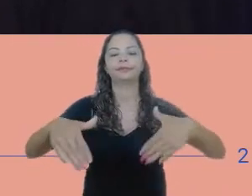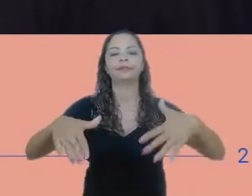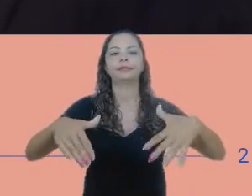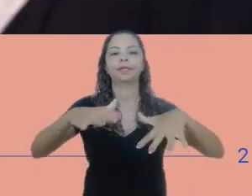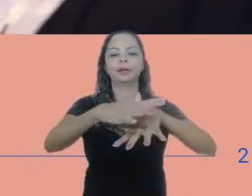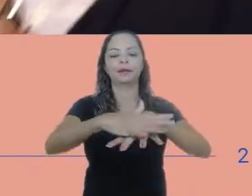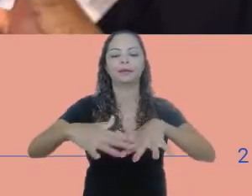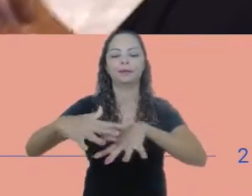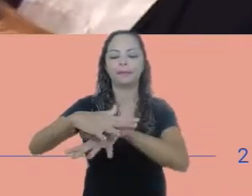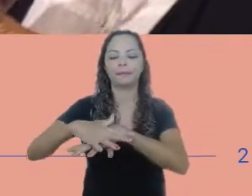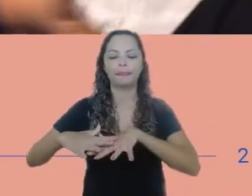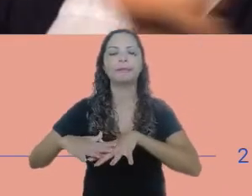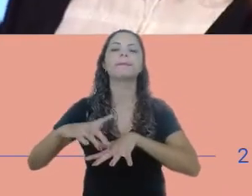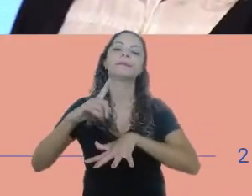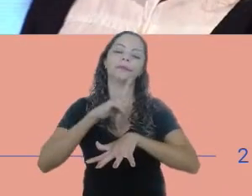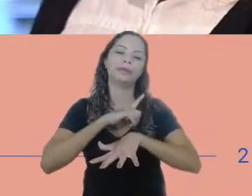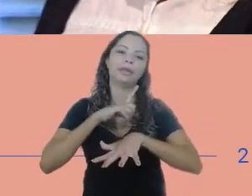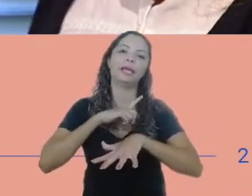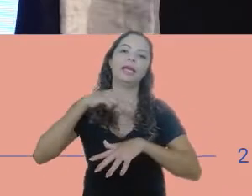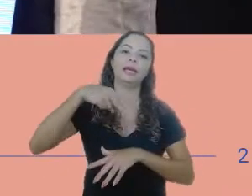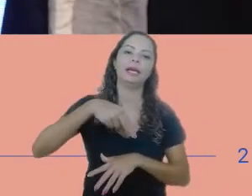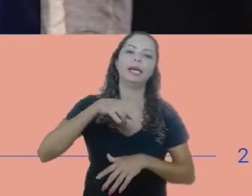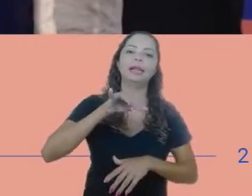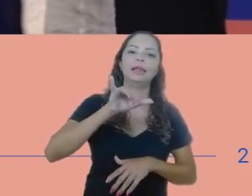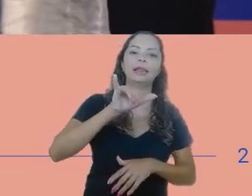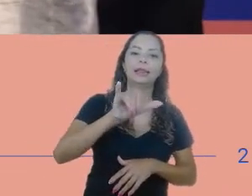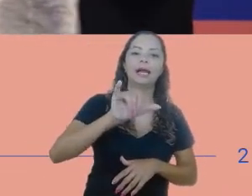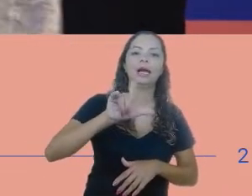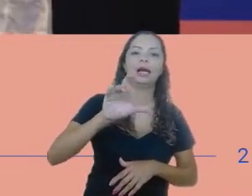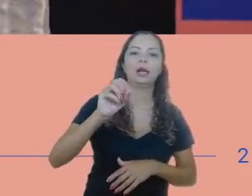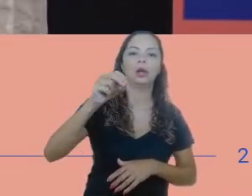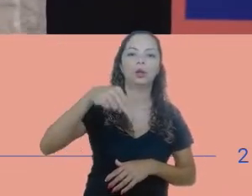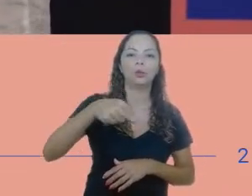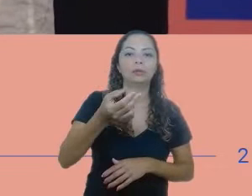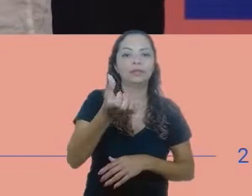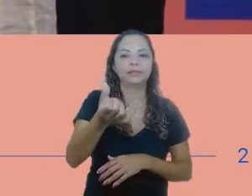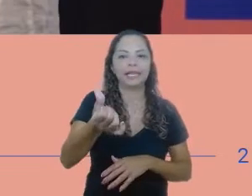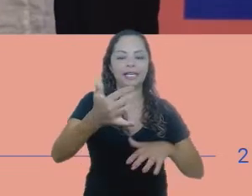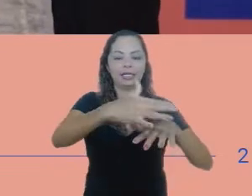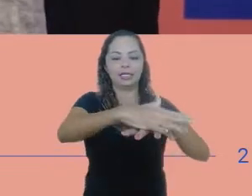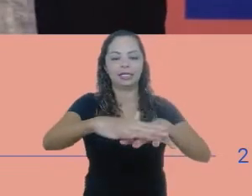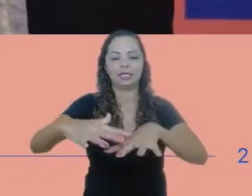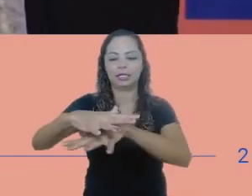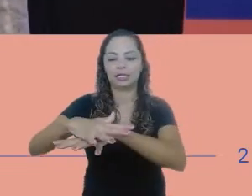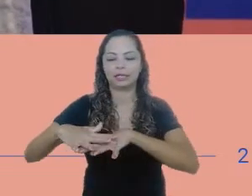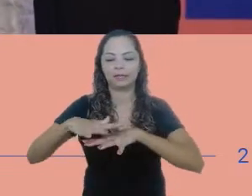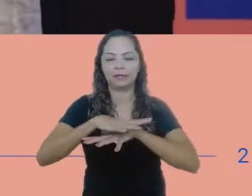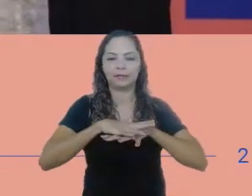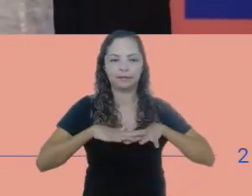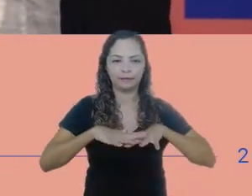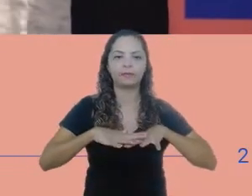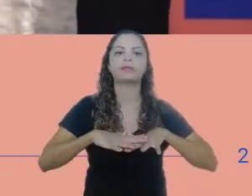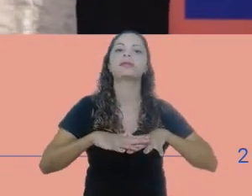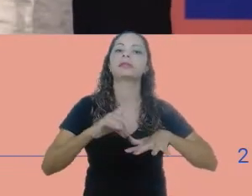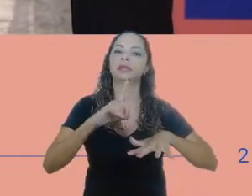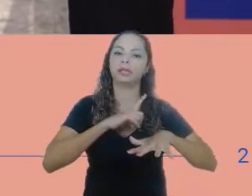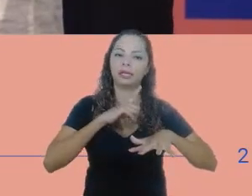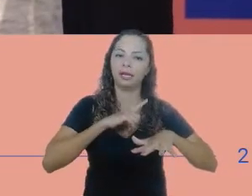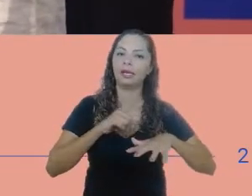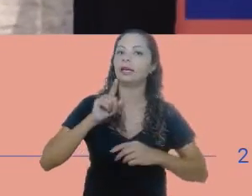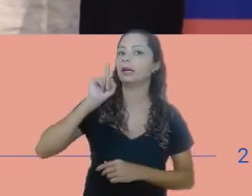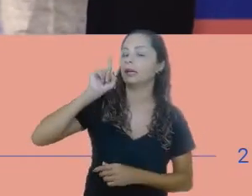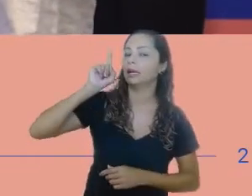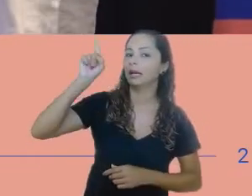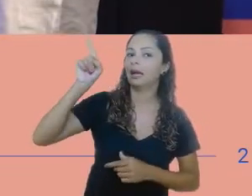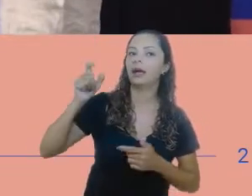nylon 6 então ele criou toda uma cadeia para pegar pescadores das Filipinas junto